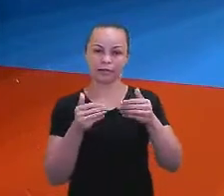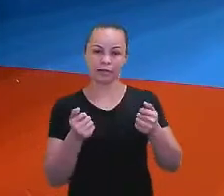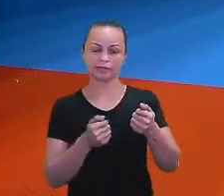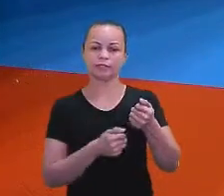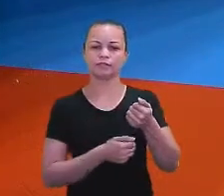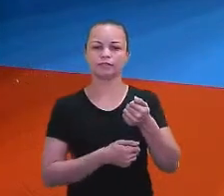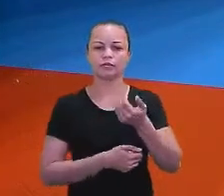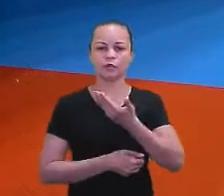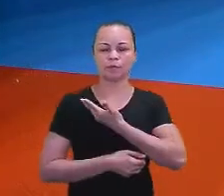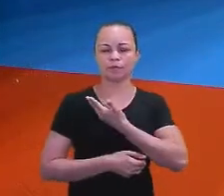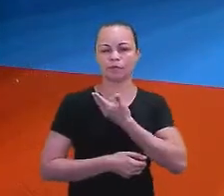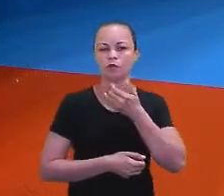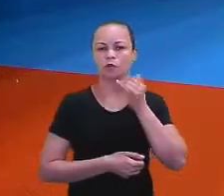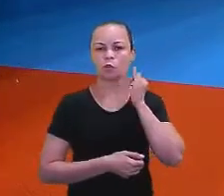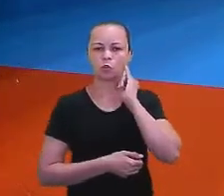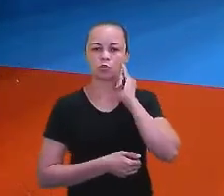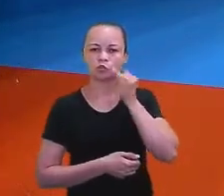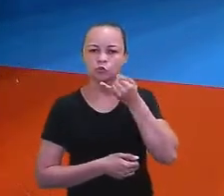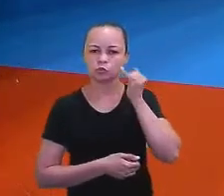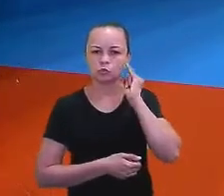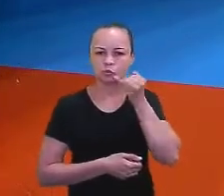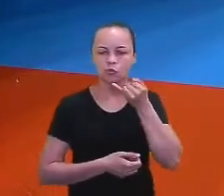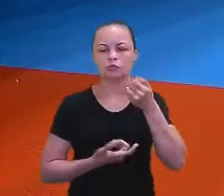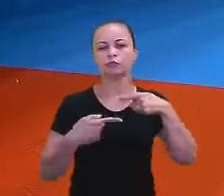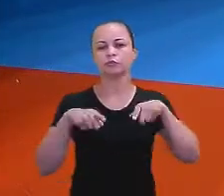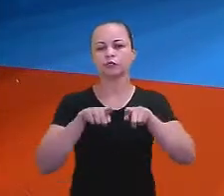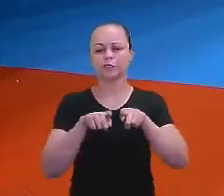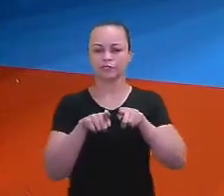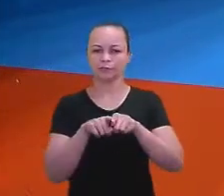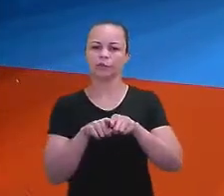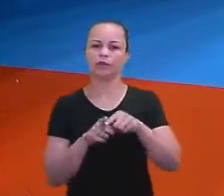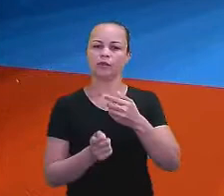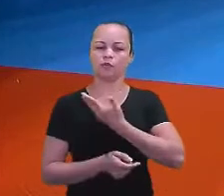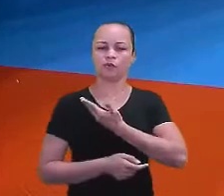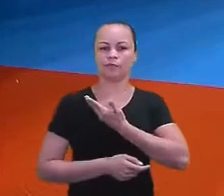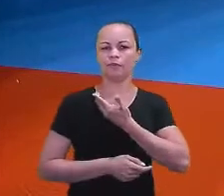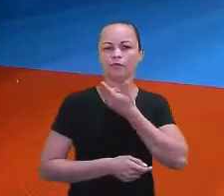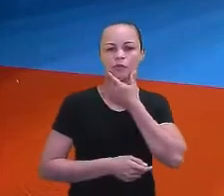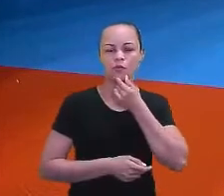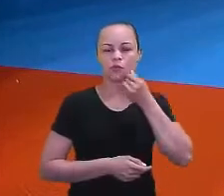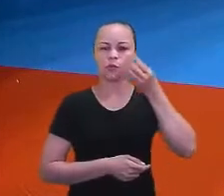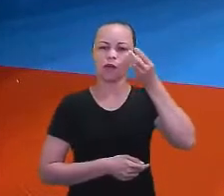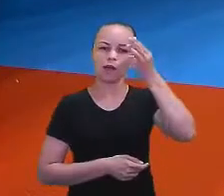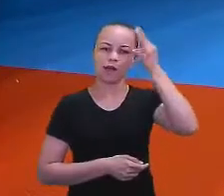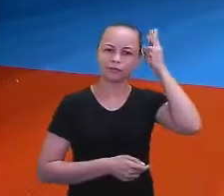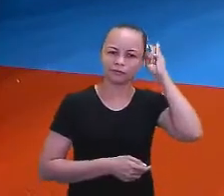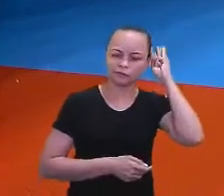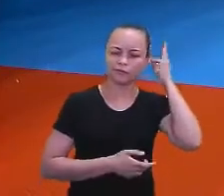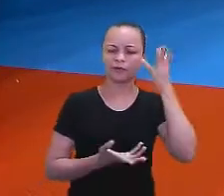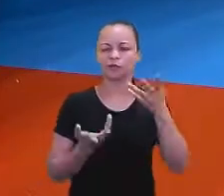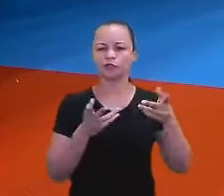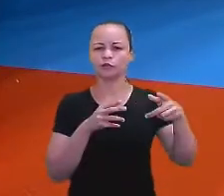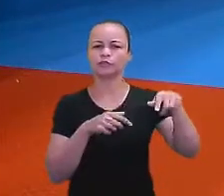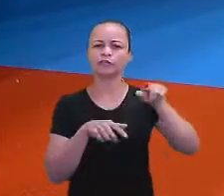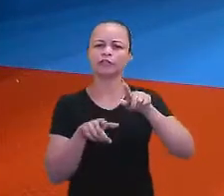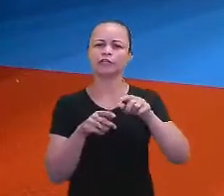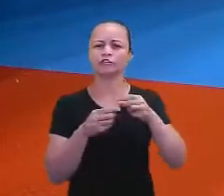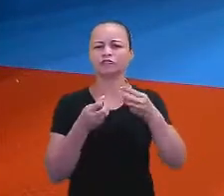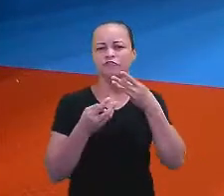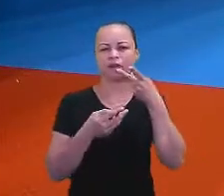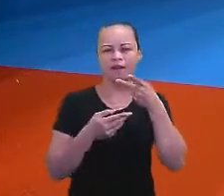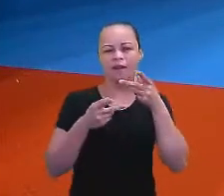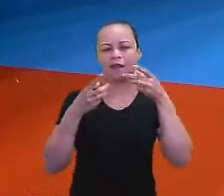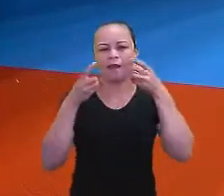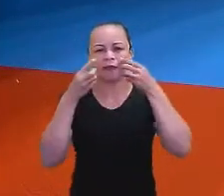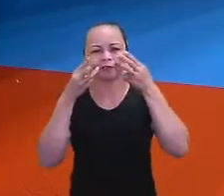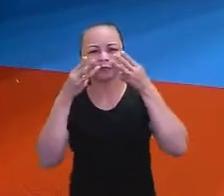Júnior, ao meu amigo também Adriano, que foi o meu grande consultor, né, de anime, de mangá. Quando eu tenho qualquer dúvida, a gente vai